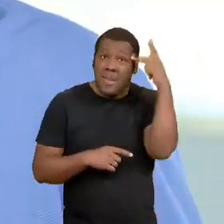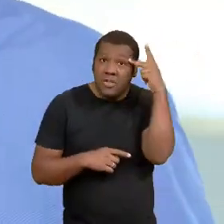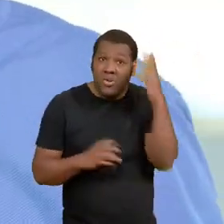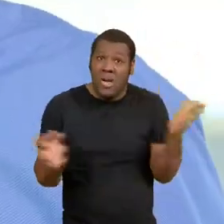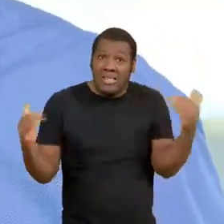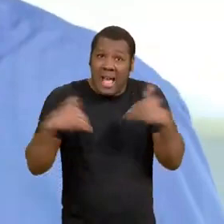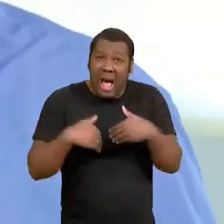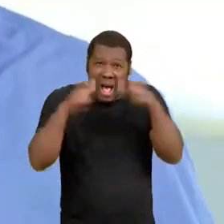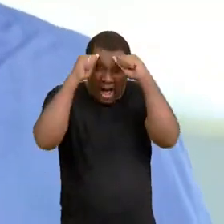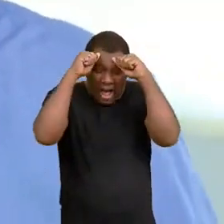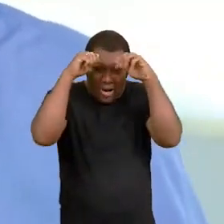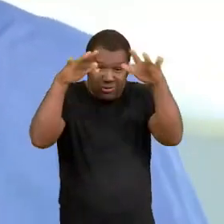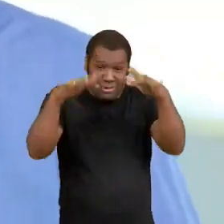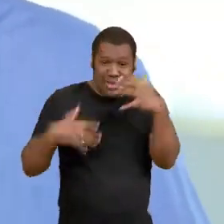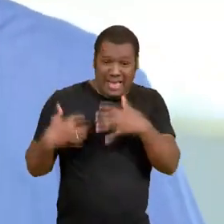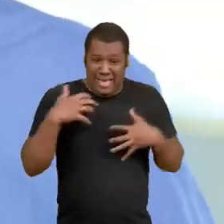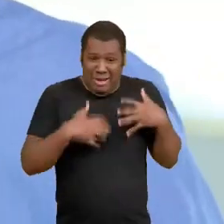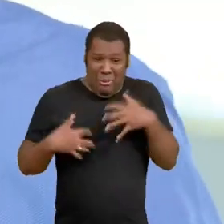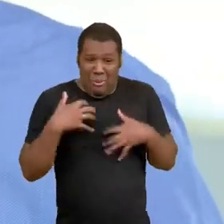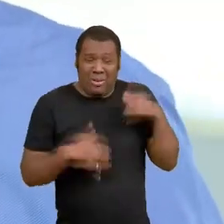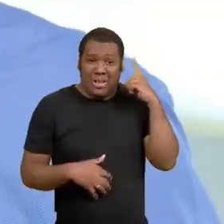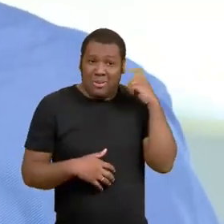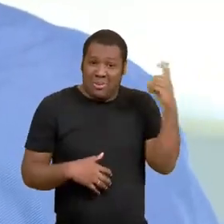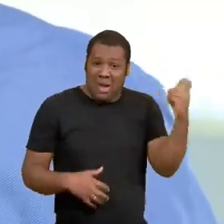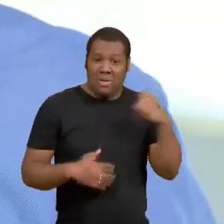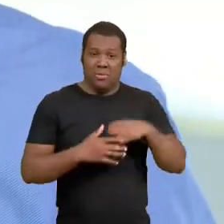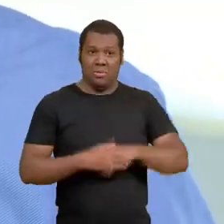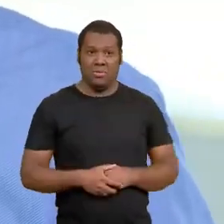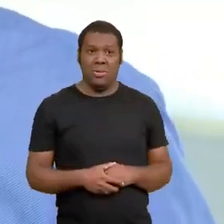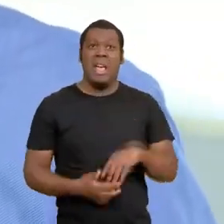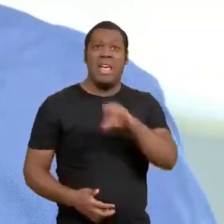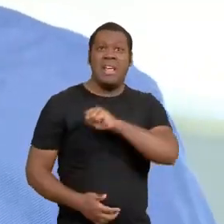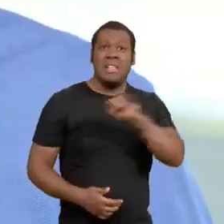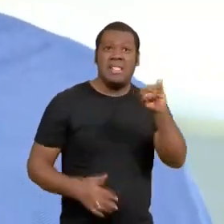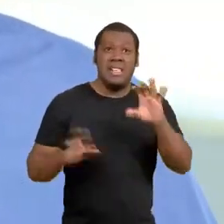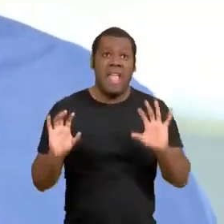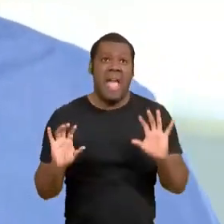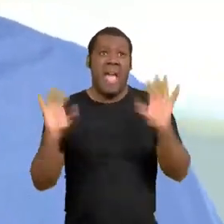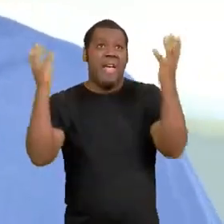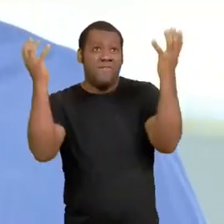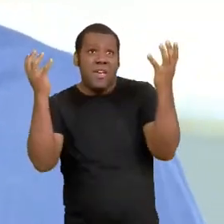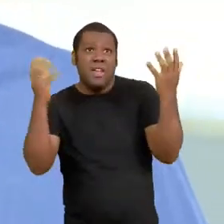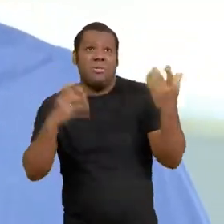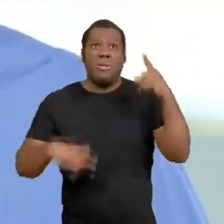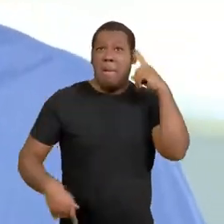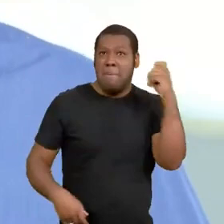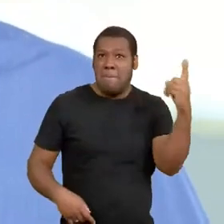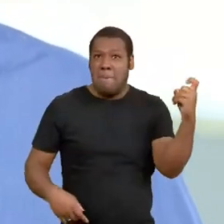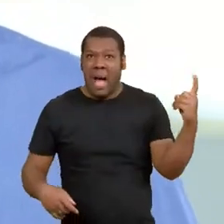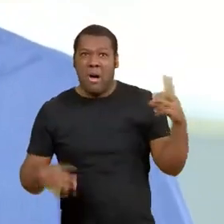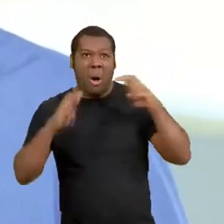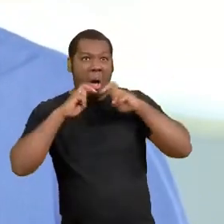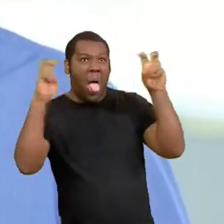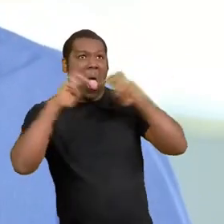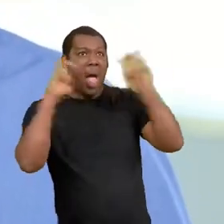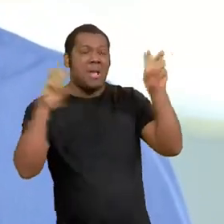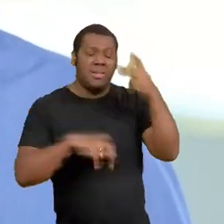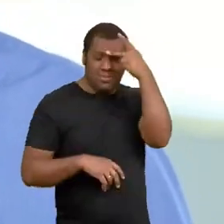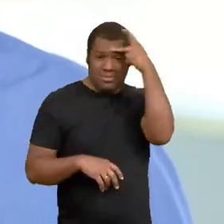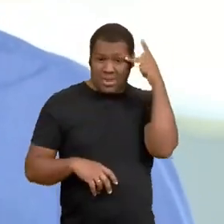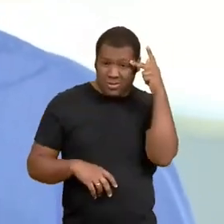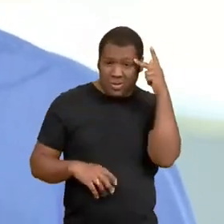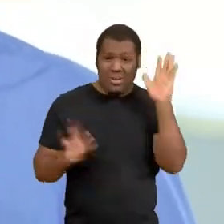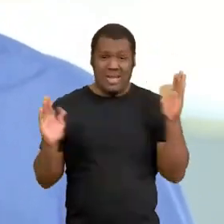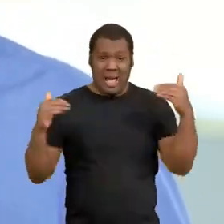qualquer, se tiver muito barulho, você pode criar uma confusão na cabeça do autista. Uhum. Então, são várias coisas que nós precisamos tratar com